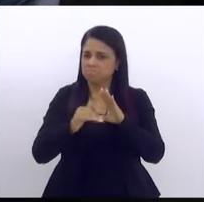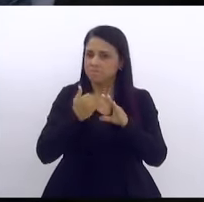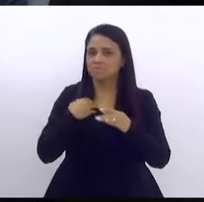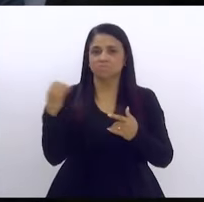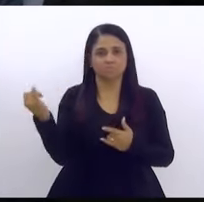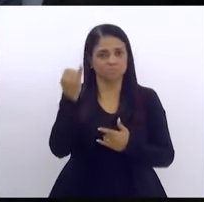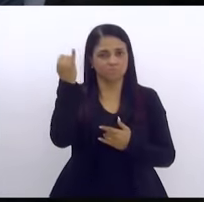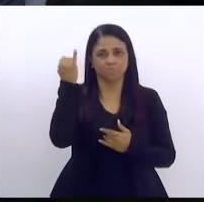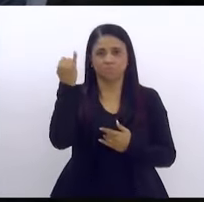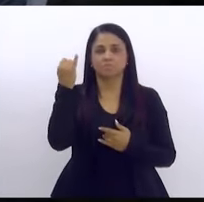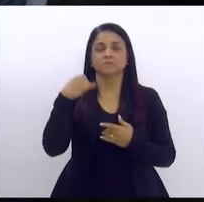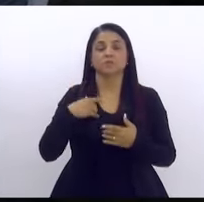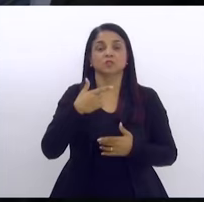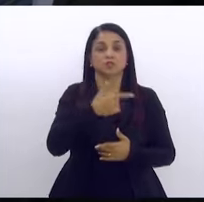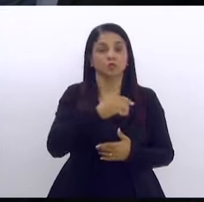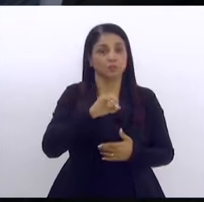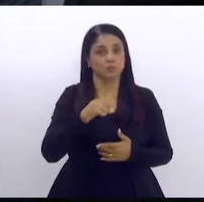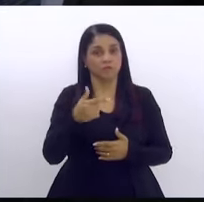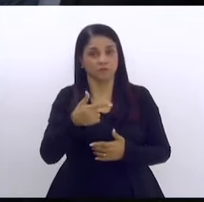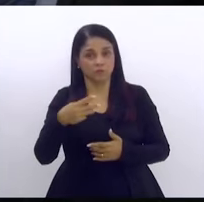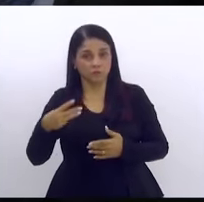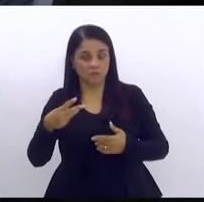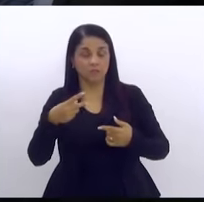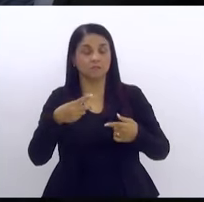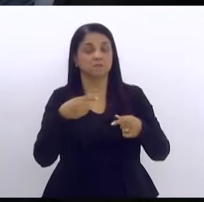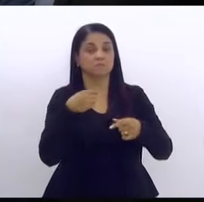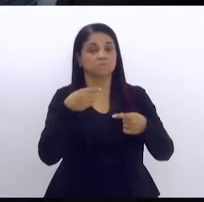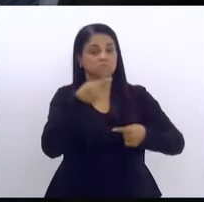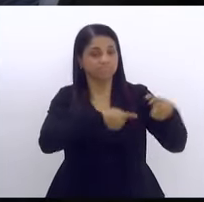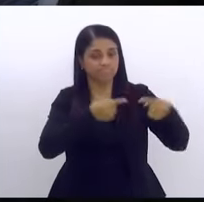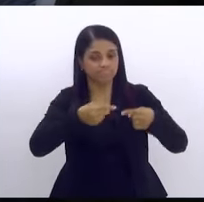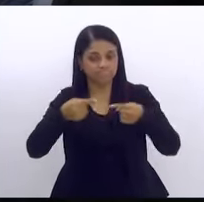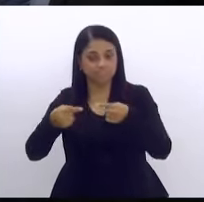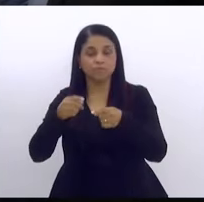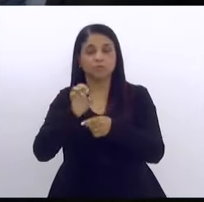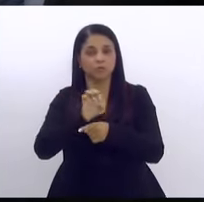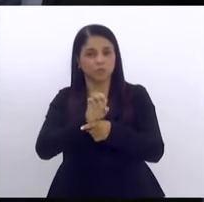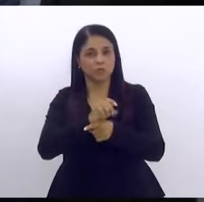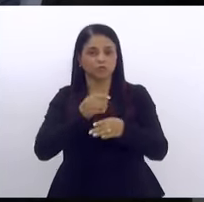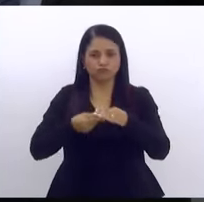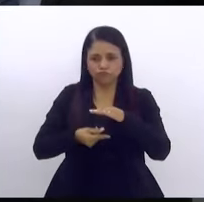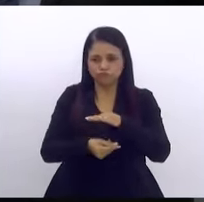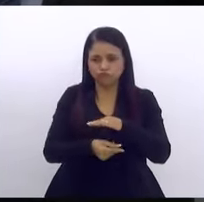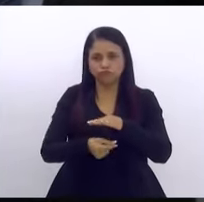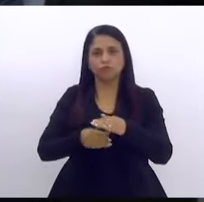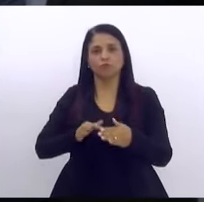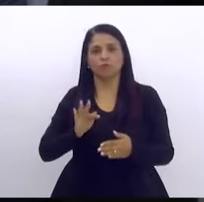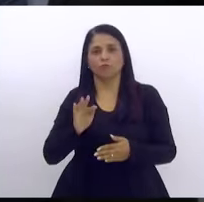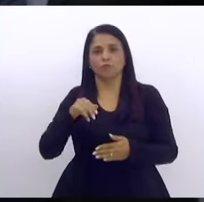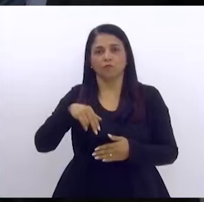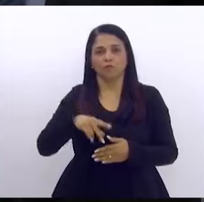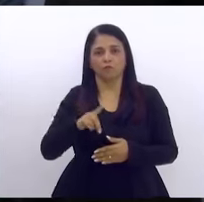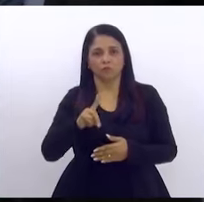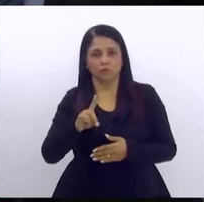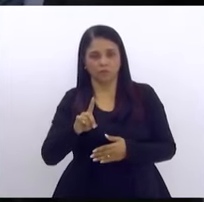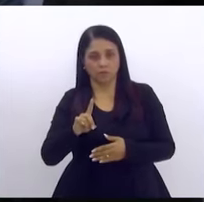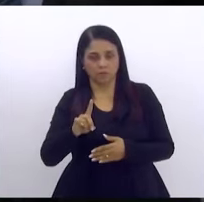Durante esse ano, 2023, a gente dialogou que o Estado tinha margem de recursos do Fundeb, inclusive para